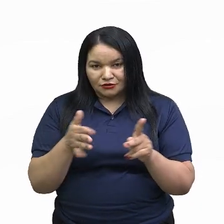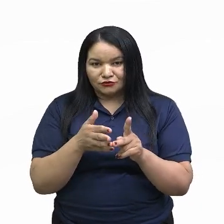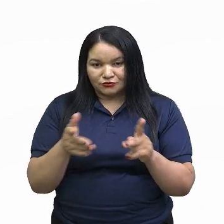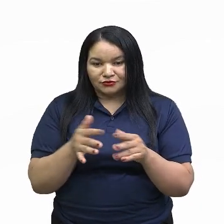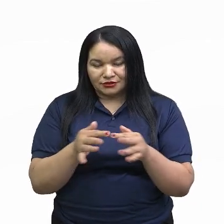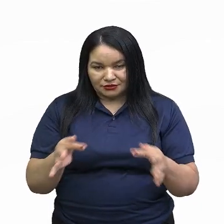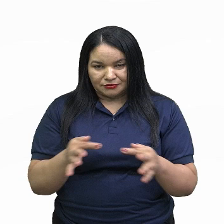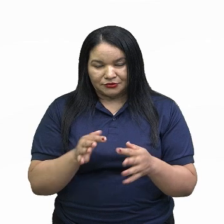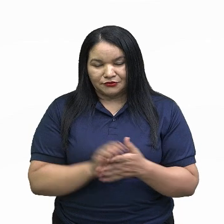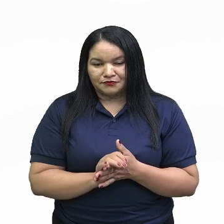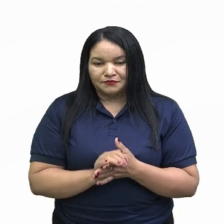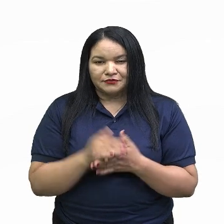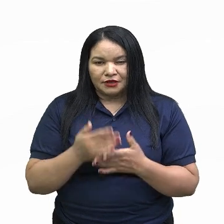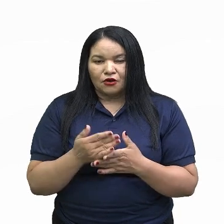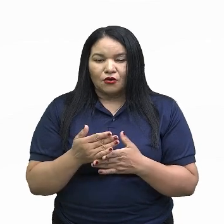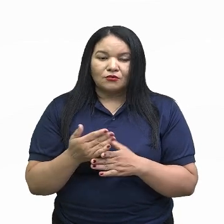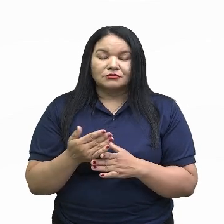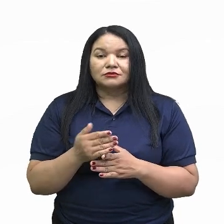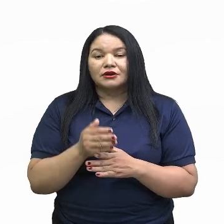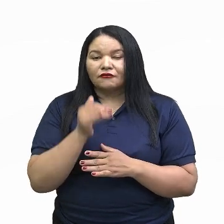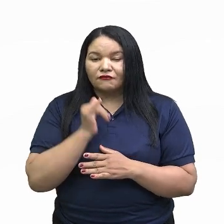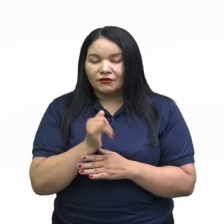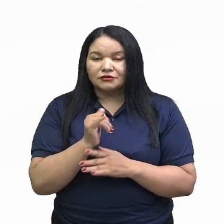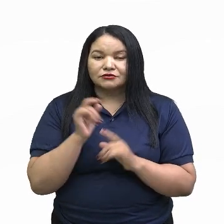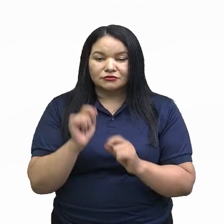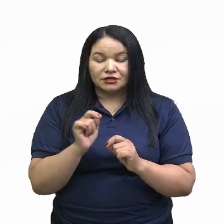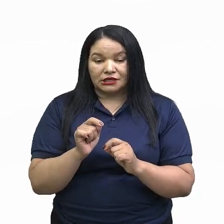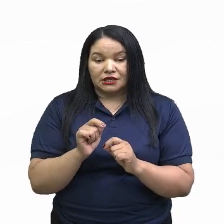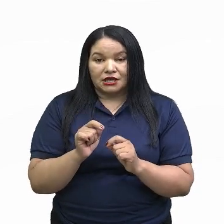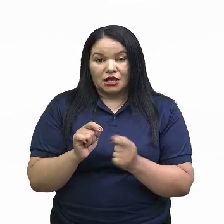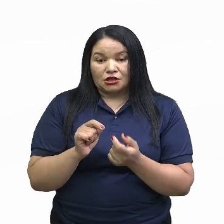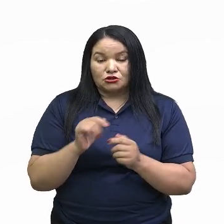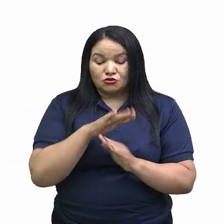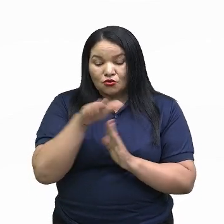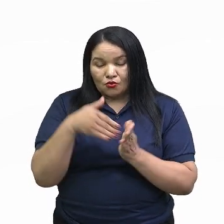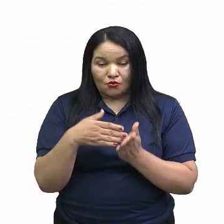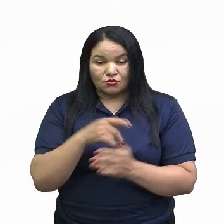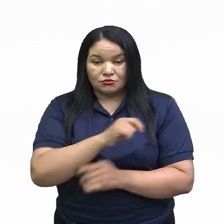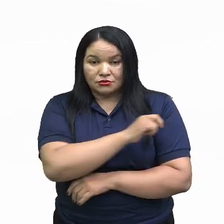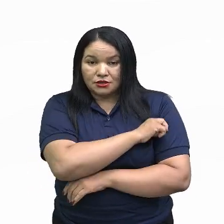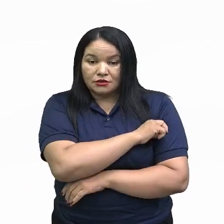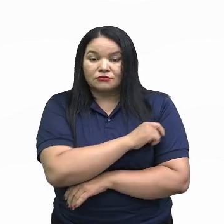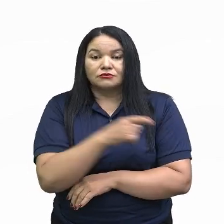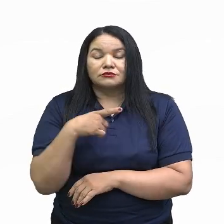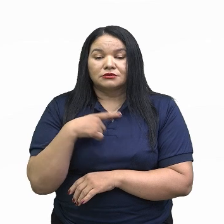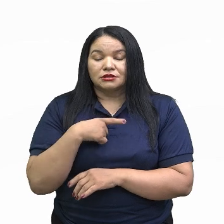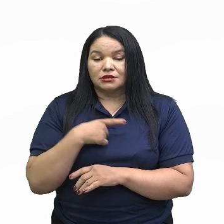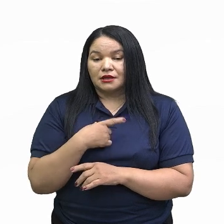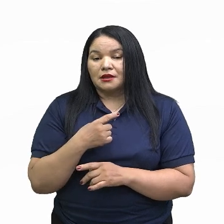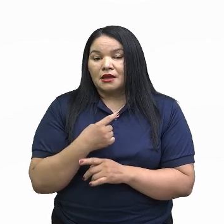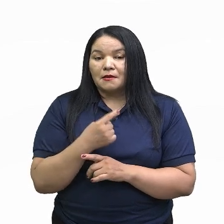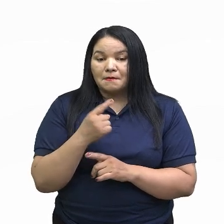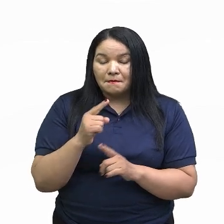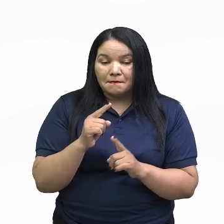disse que todos os alunos vão passar na prova, eu não tenho apenas um verbo aí, eu tenho mais de um verbo.